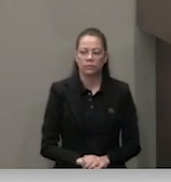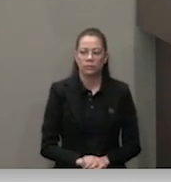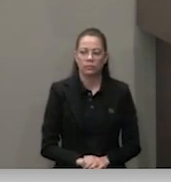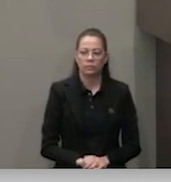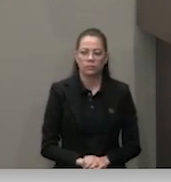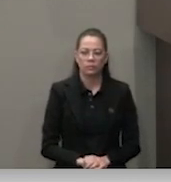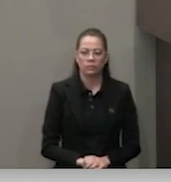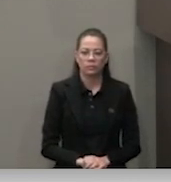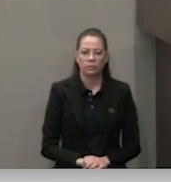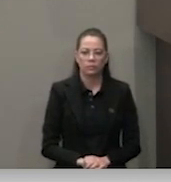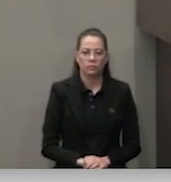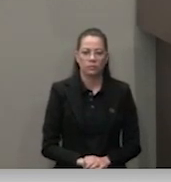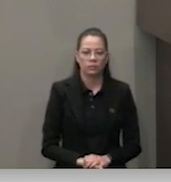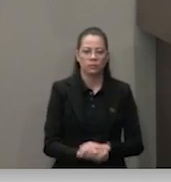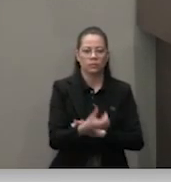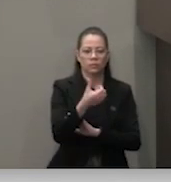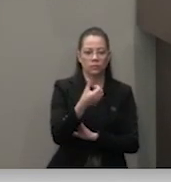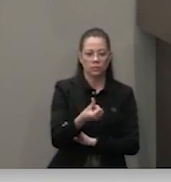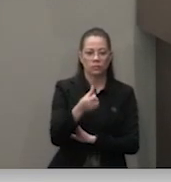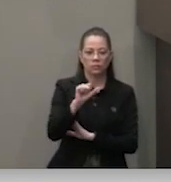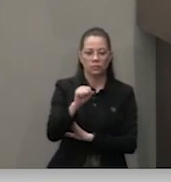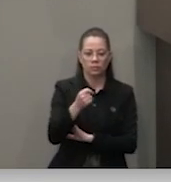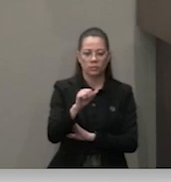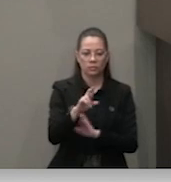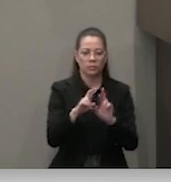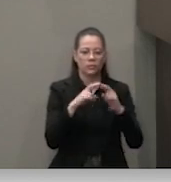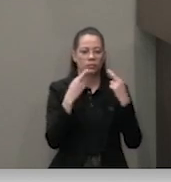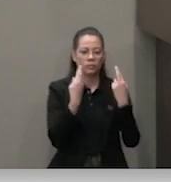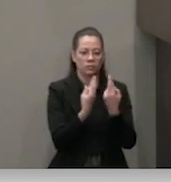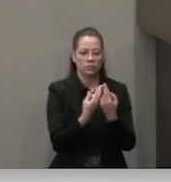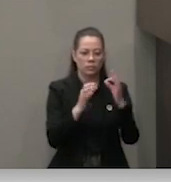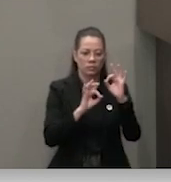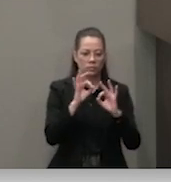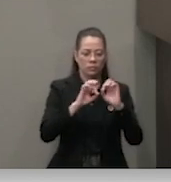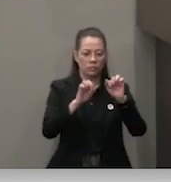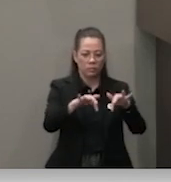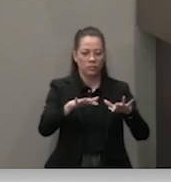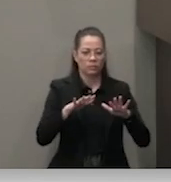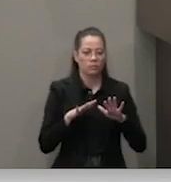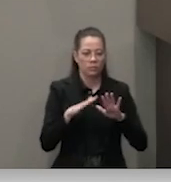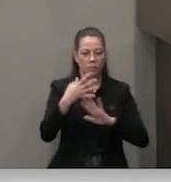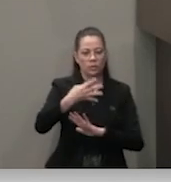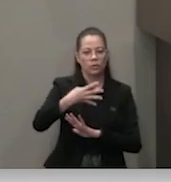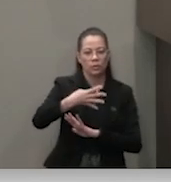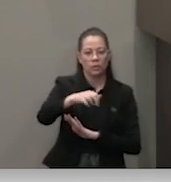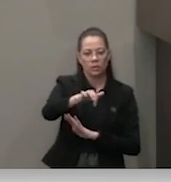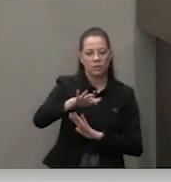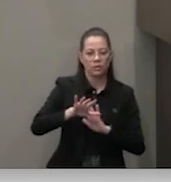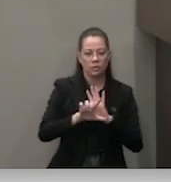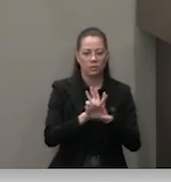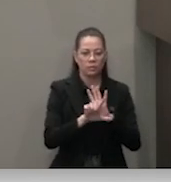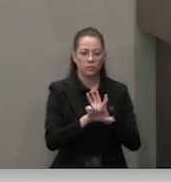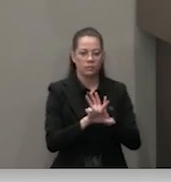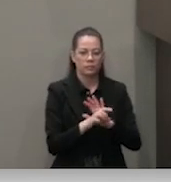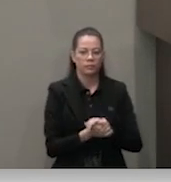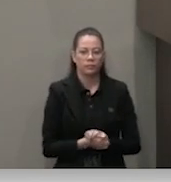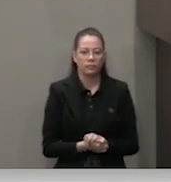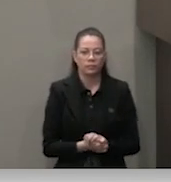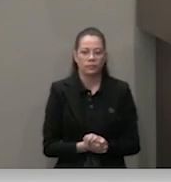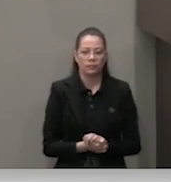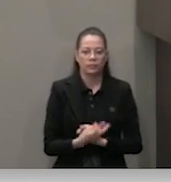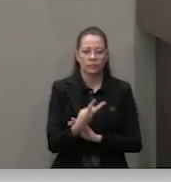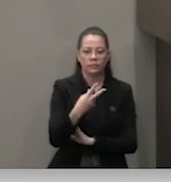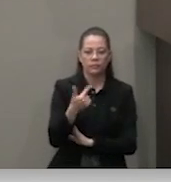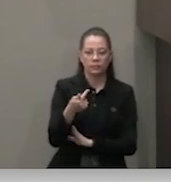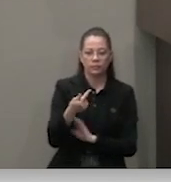2024 78ª reunião plenária ordinária da quarta sessão Legislativa